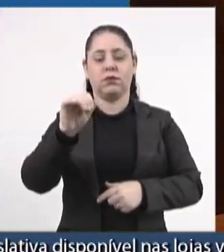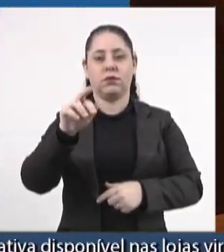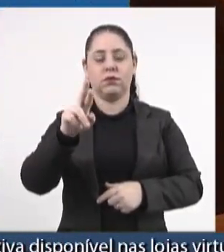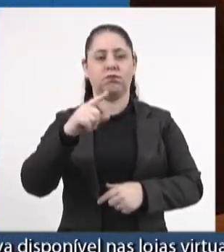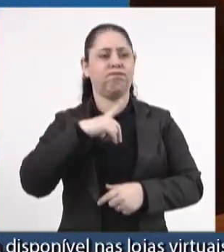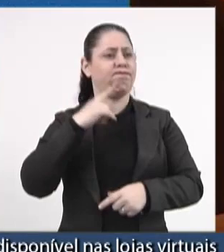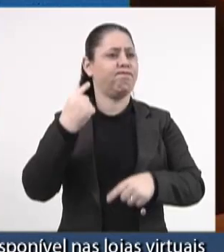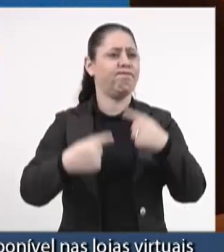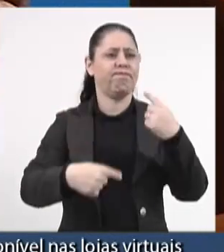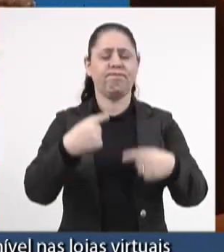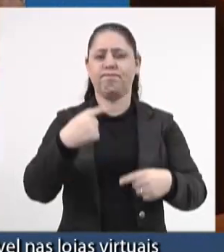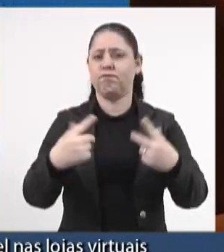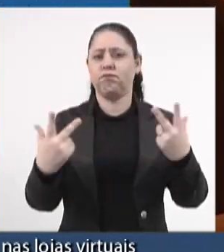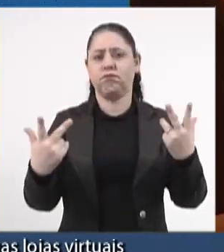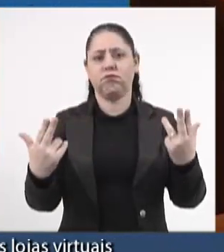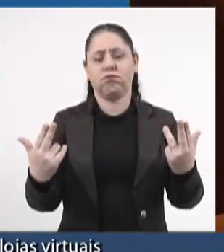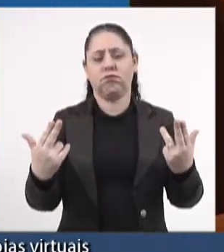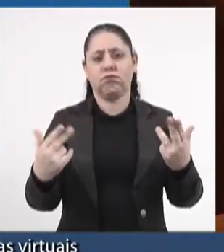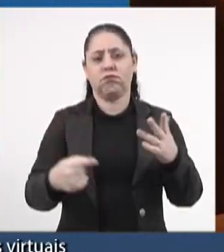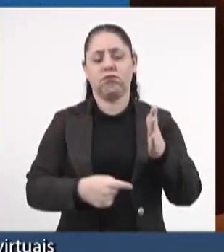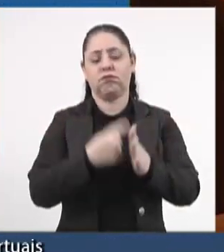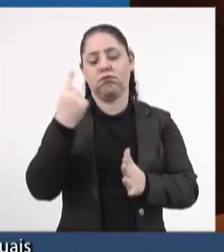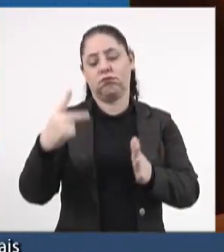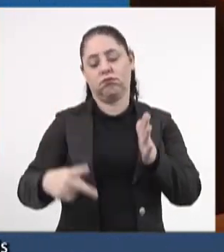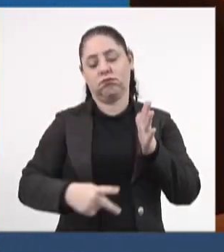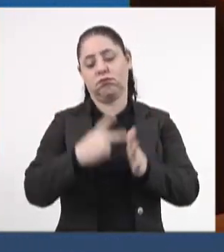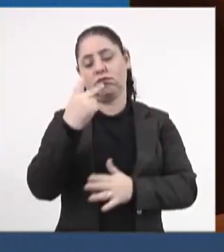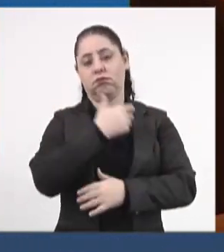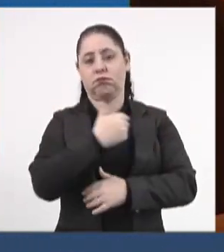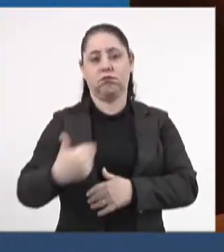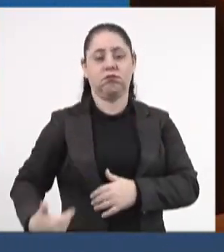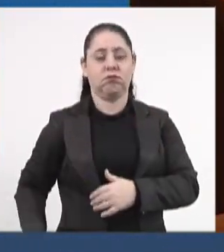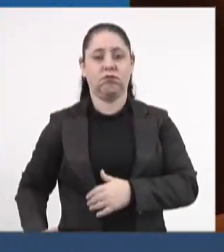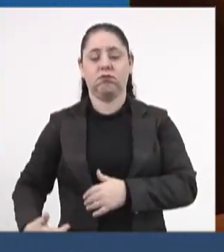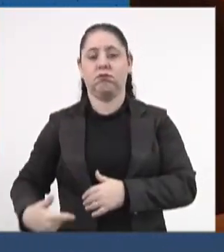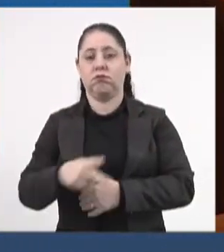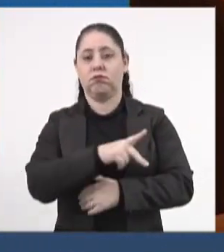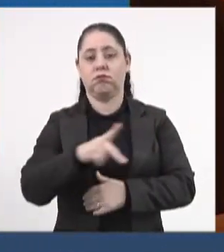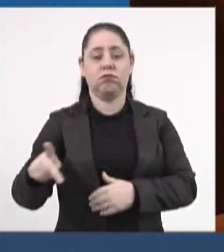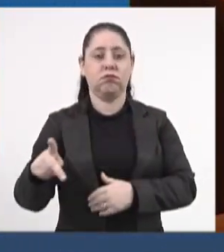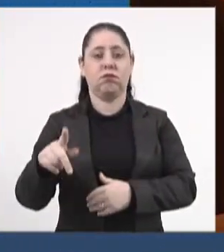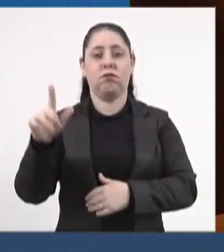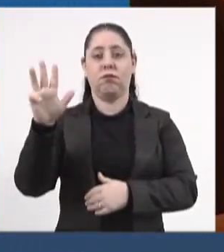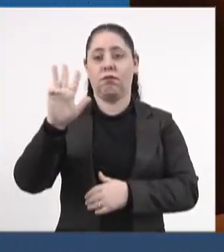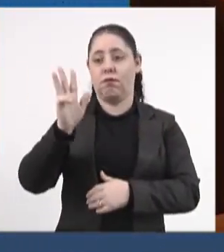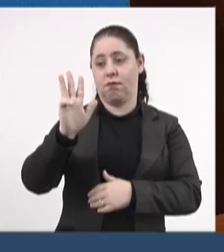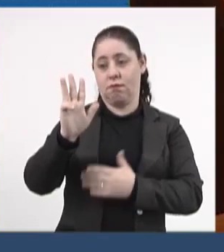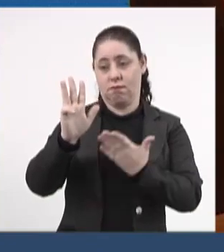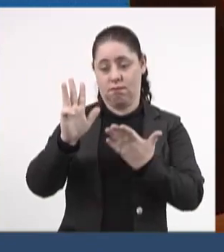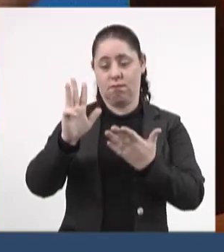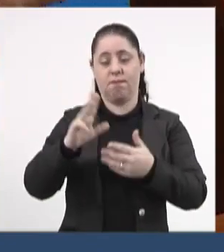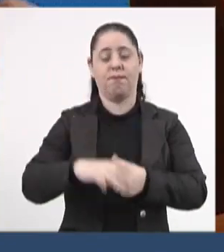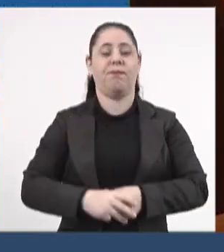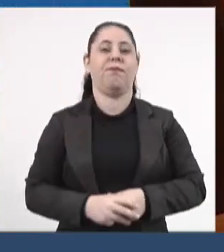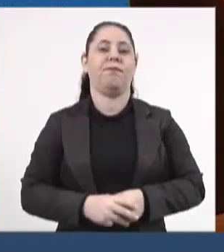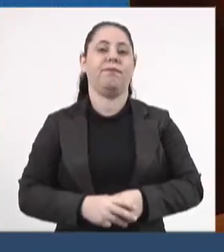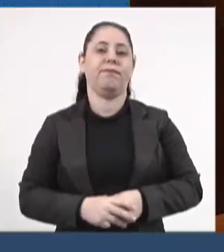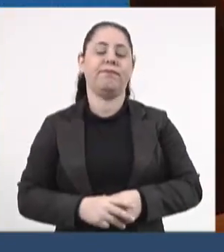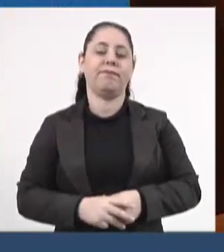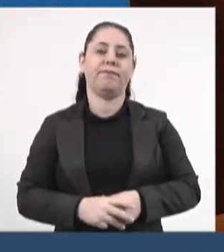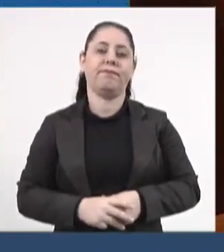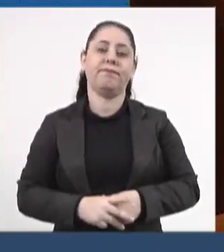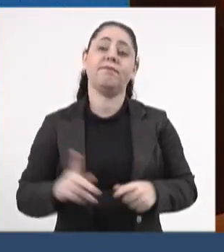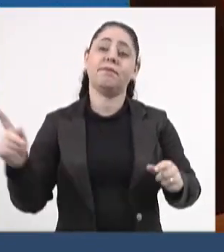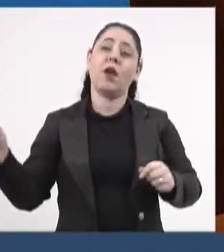esse mesmo assunto aqui no primeiro governo, no segundo governo do atual presidente Luiz Inácio Lula da Silva. Aí